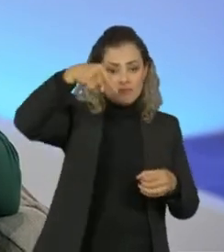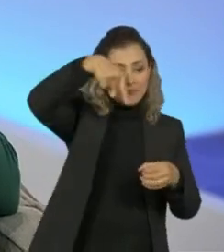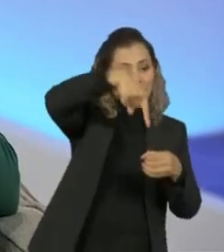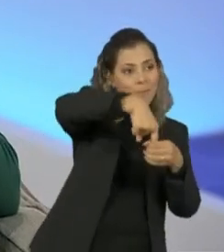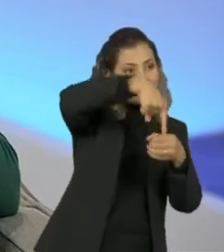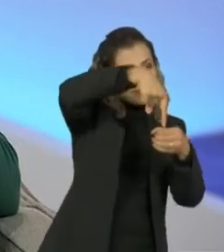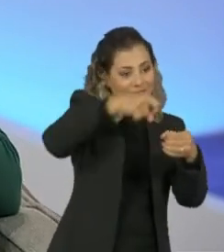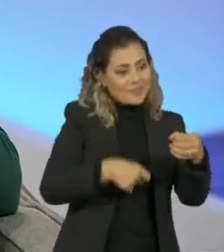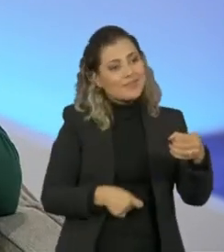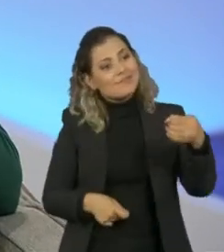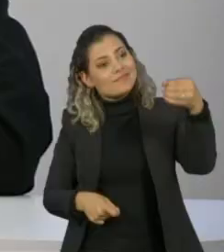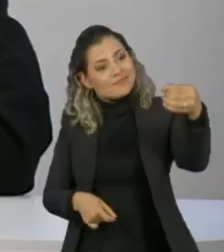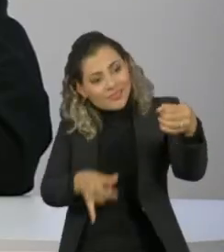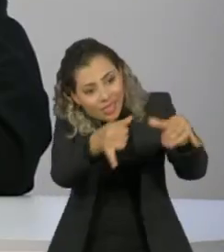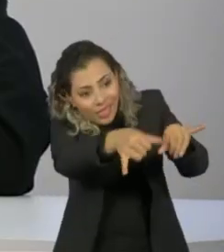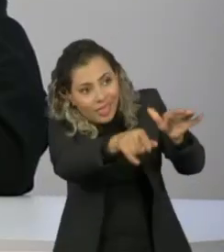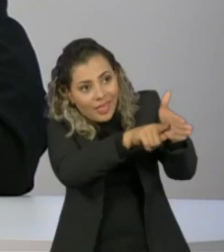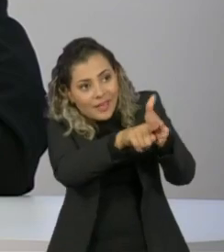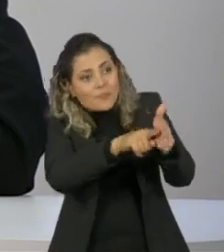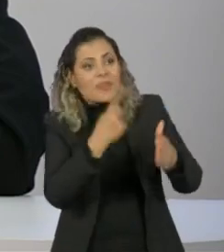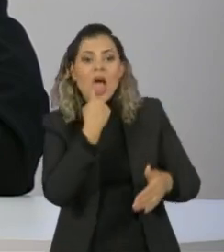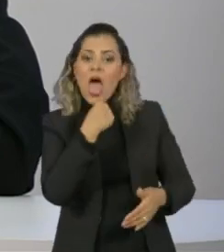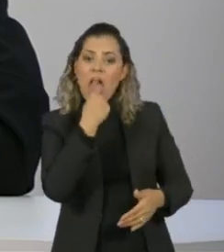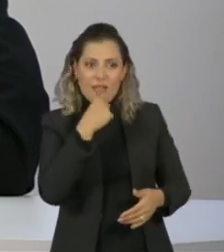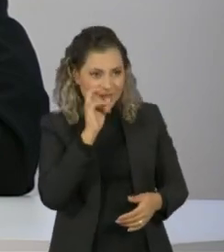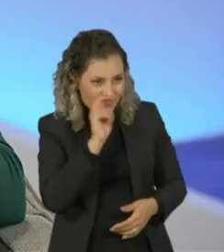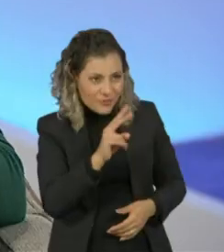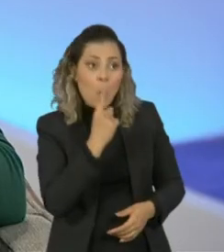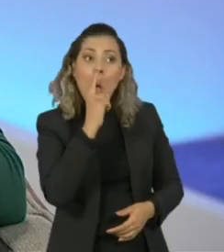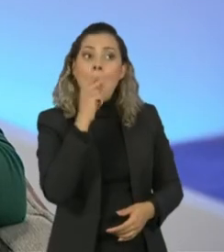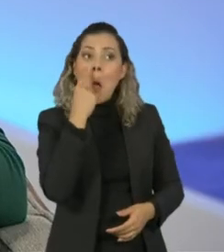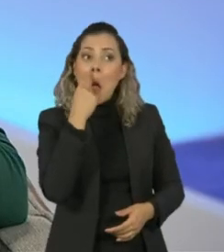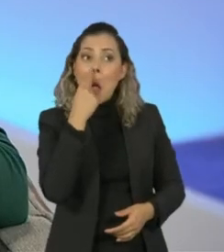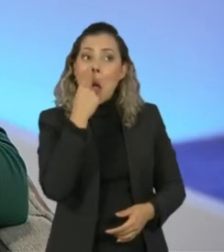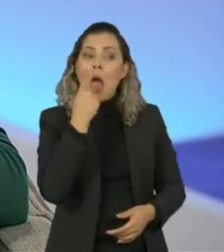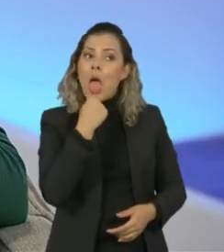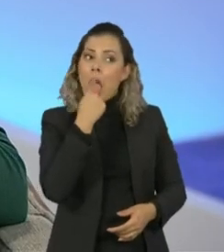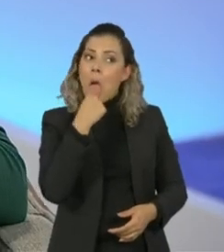do nariz ou da garganta, com aquele cotonete comprido que a gente chama de swab. E